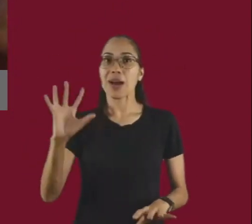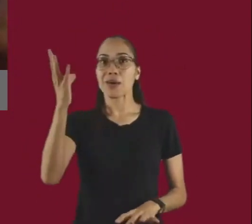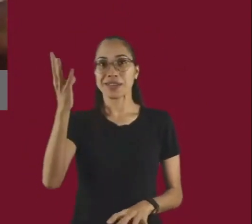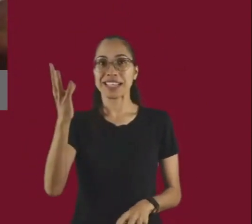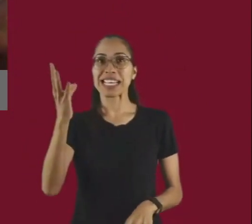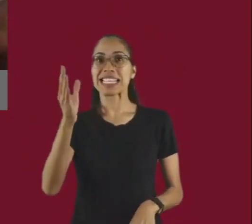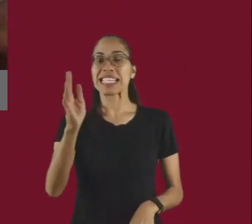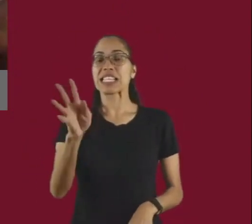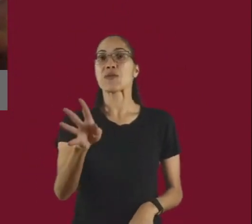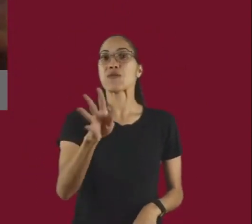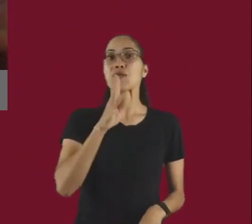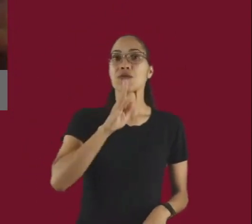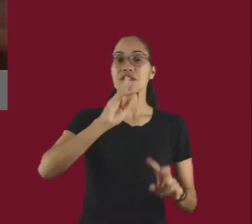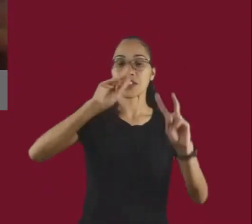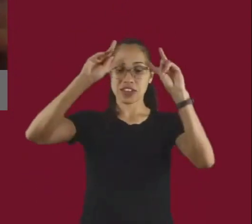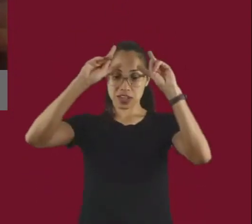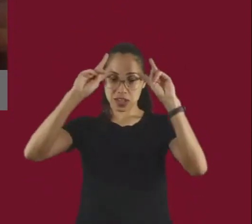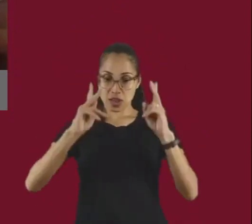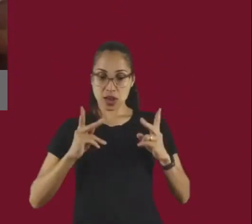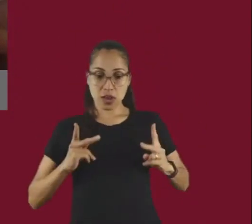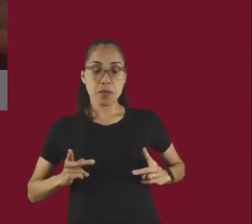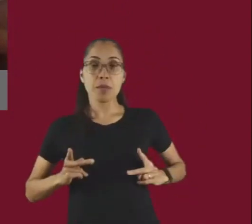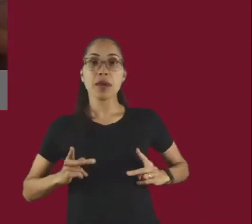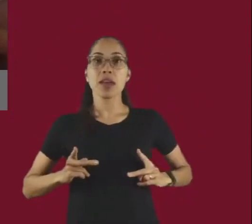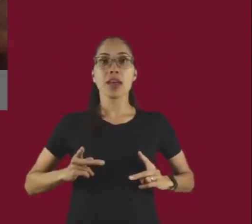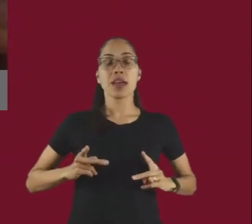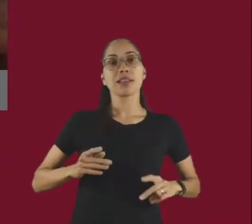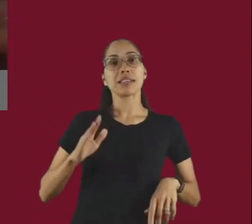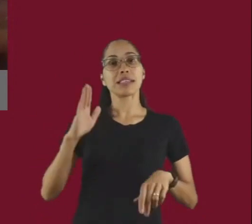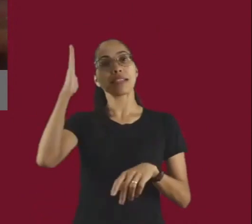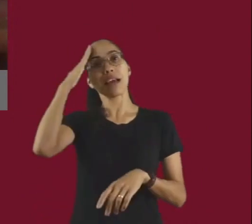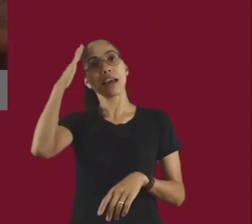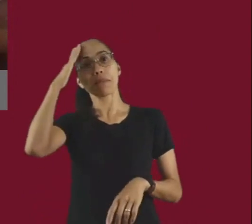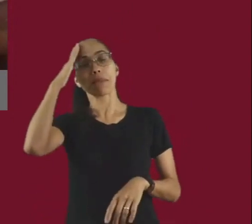conhecimento dos humanos sobre a natureza, né?